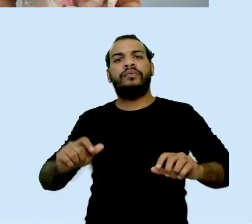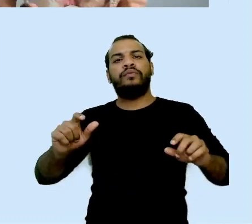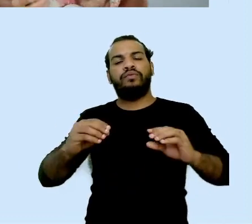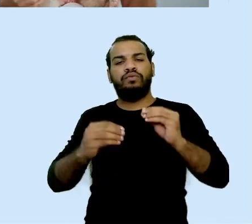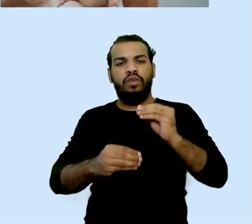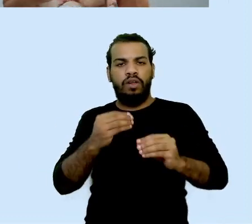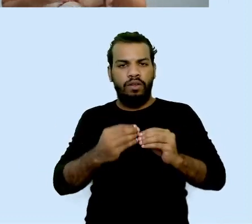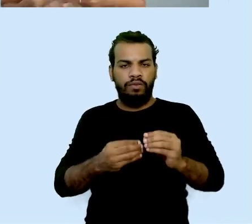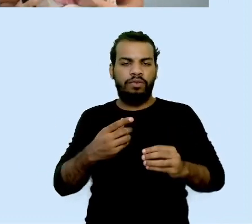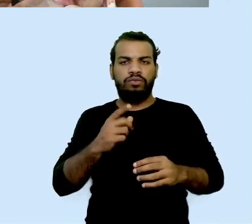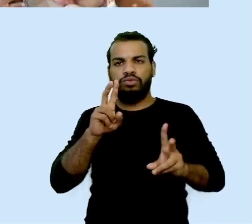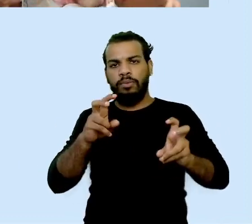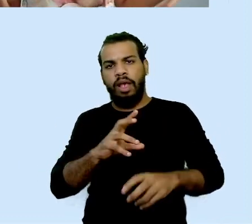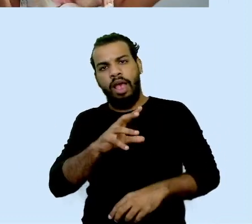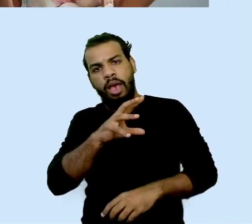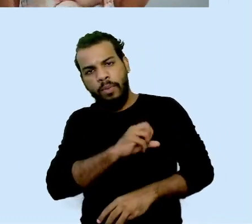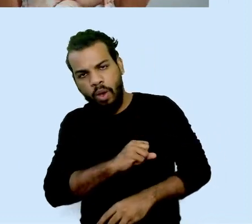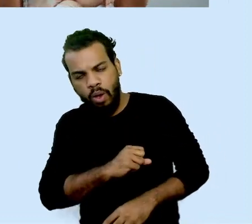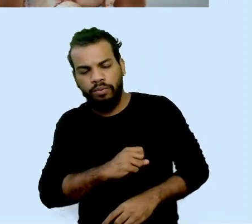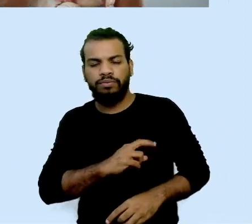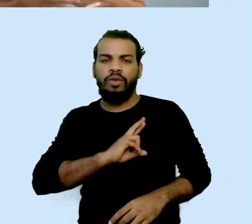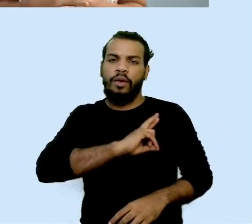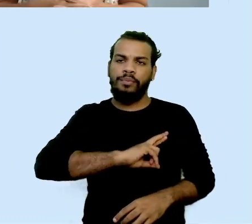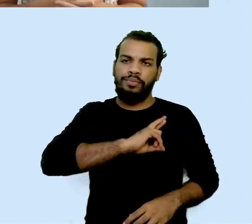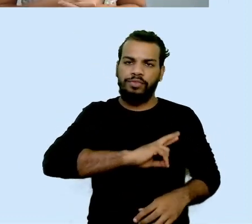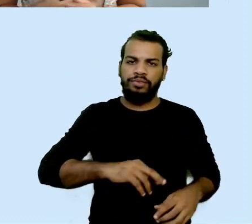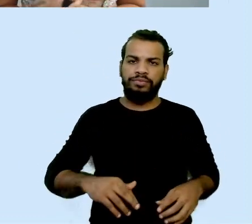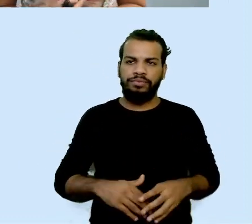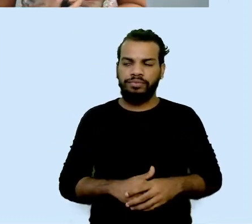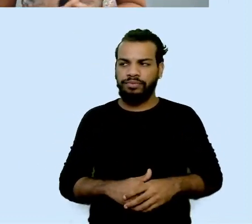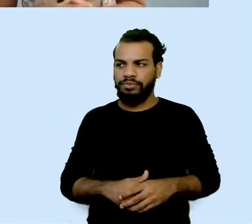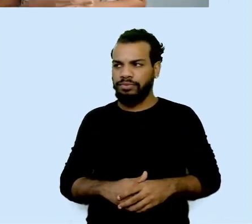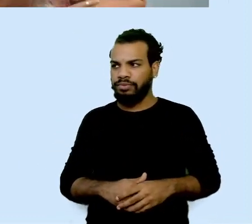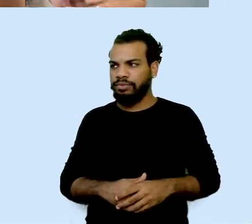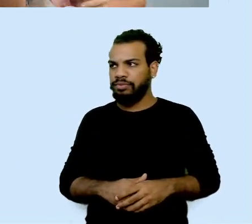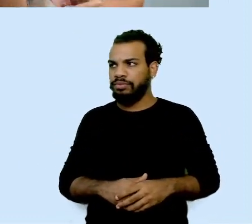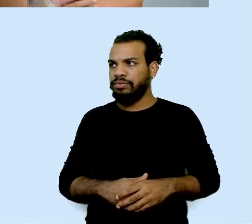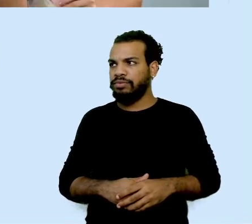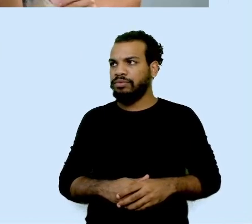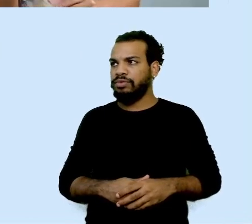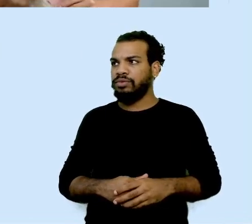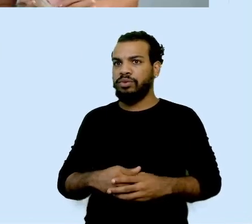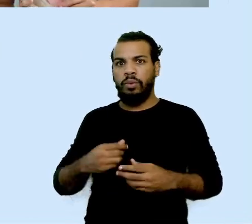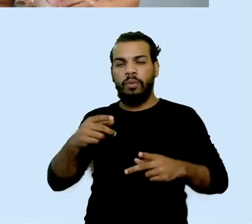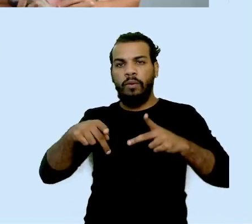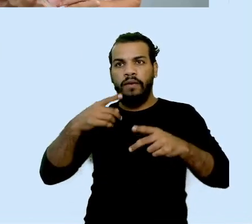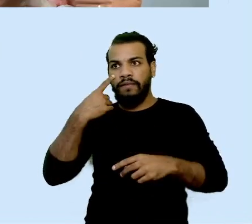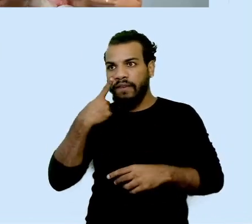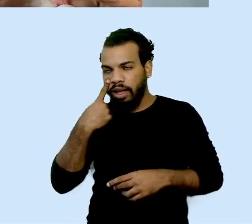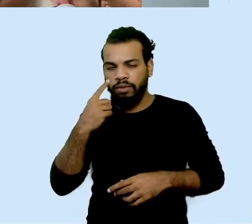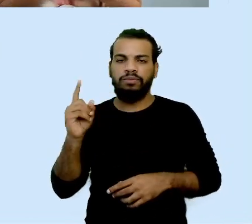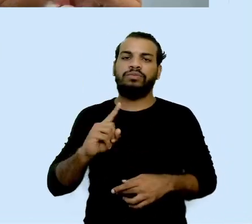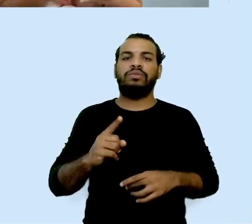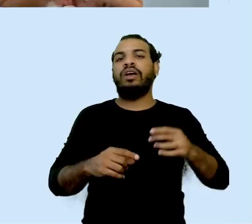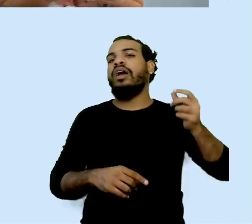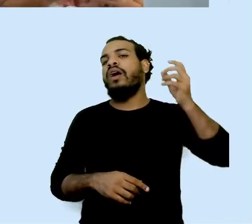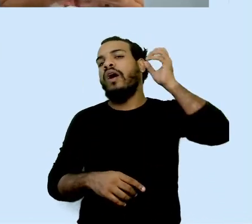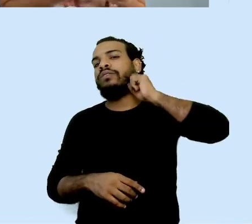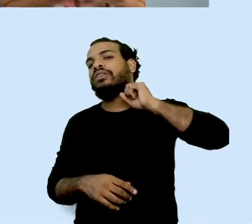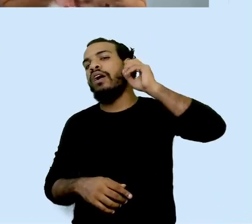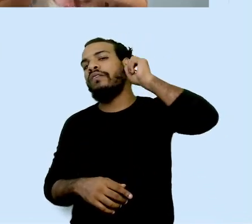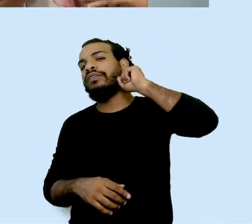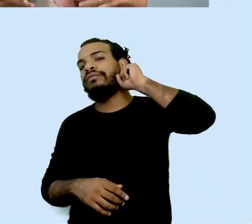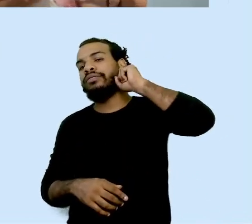aquele enredo de amor e de romance. O público não estava vendo, o público estava ouvindo. Então,